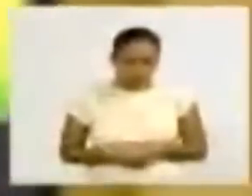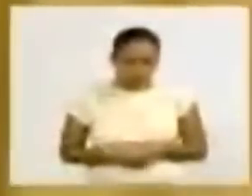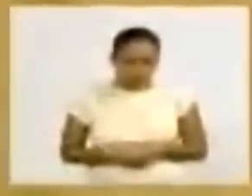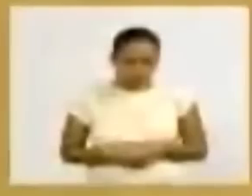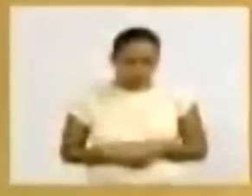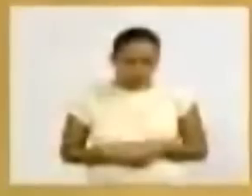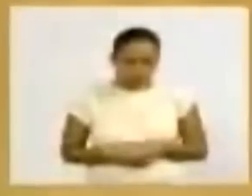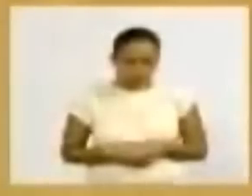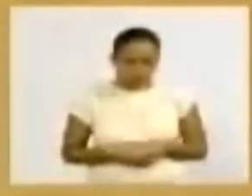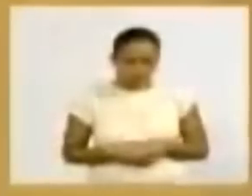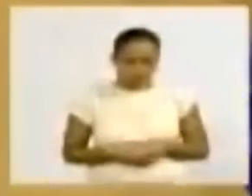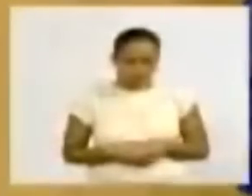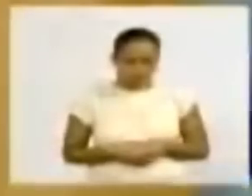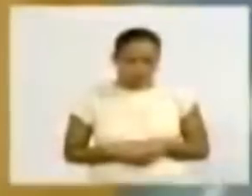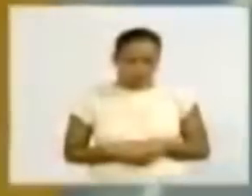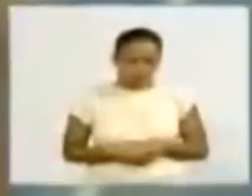do sagrado,